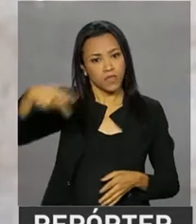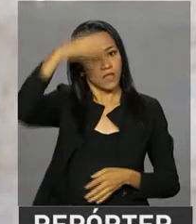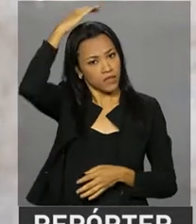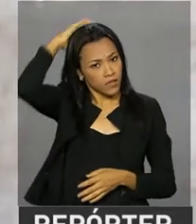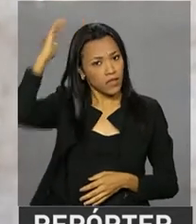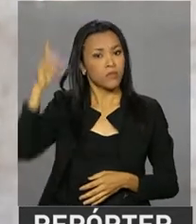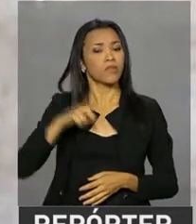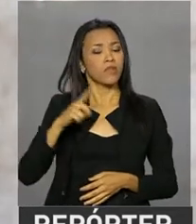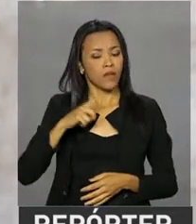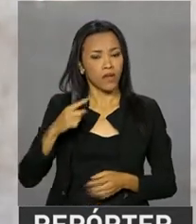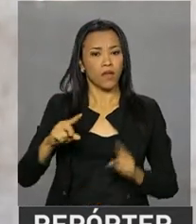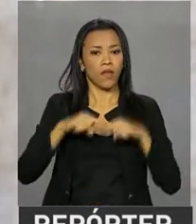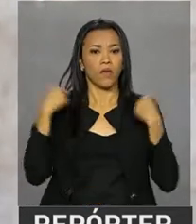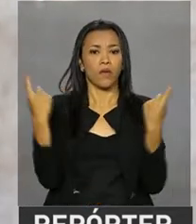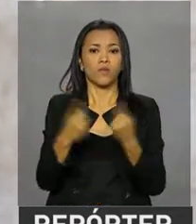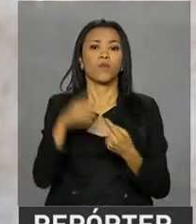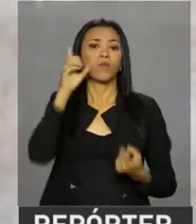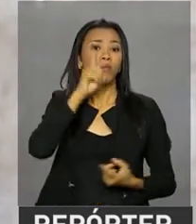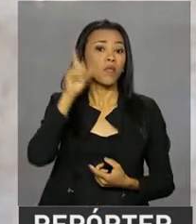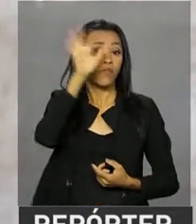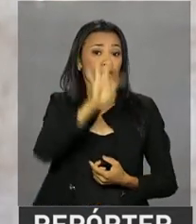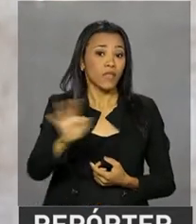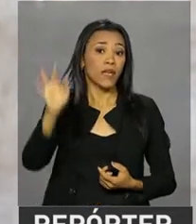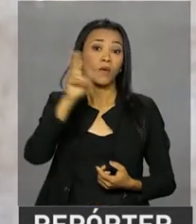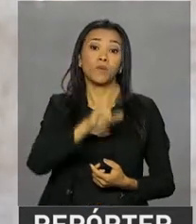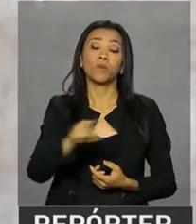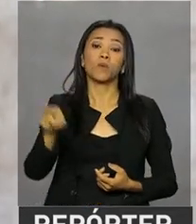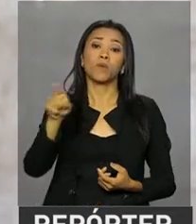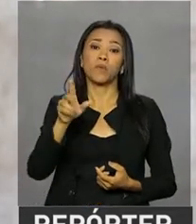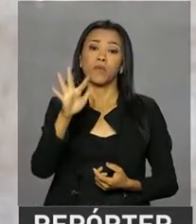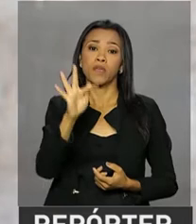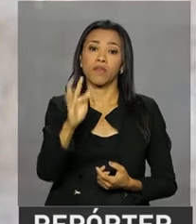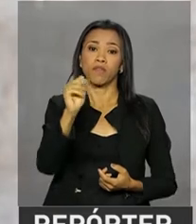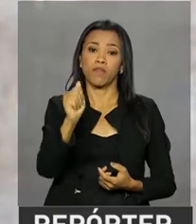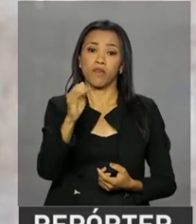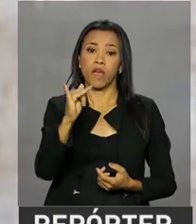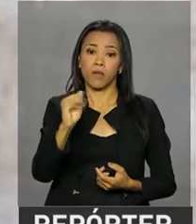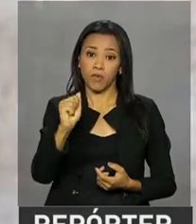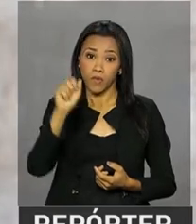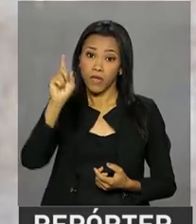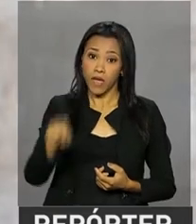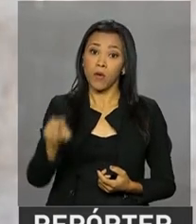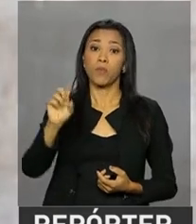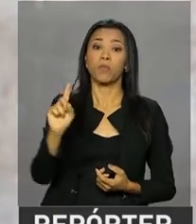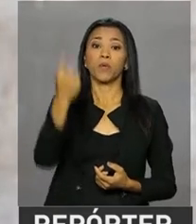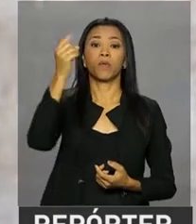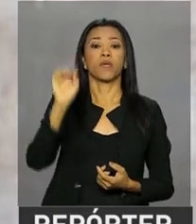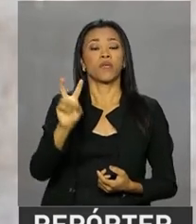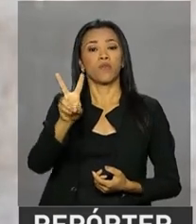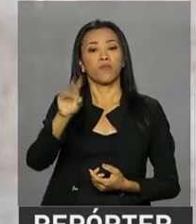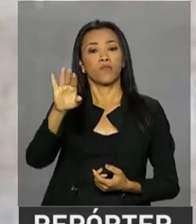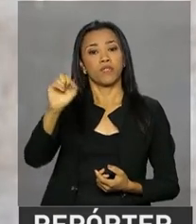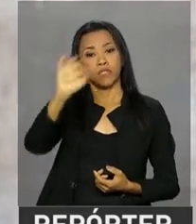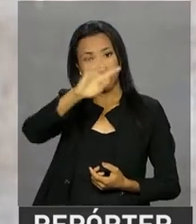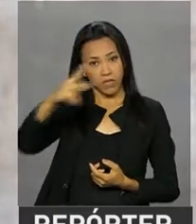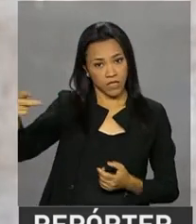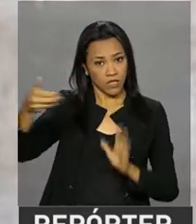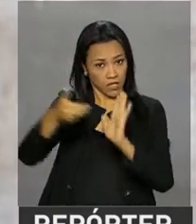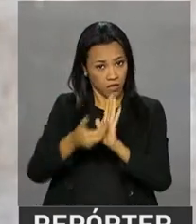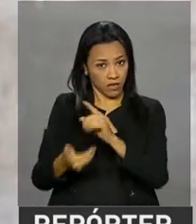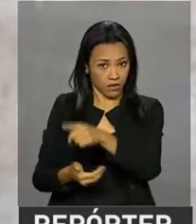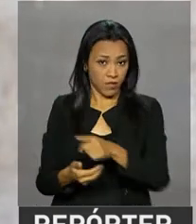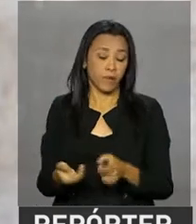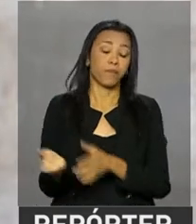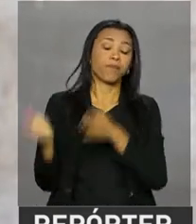aqui no palácio do planalto com o deputado federal fábio ramalho de minas gerais que é o primeiro vice presidente da câmara dos deputados e aí vem o